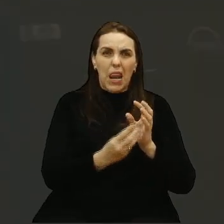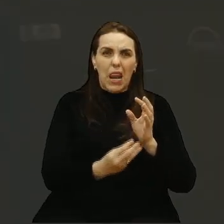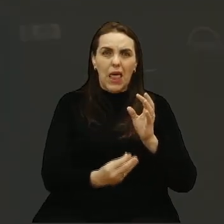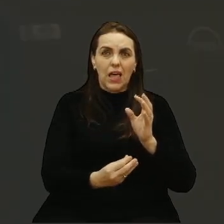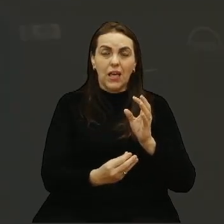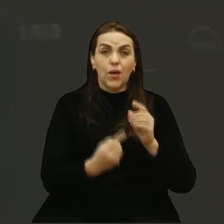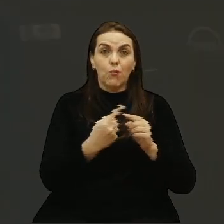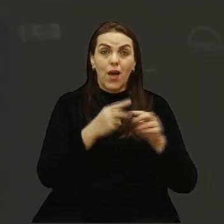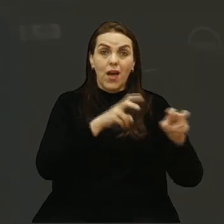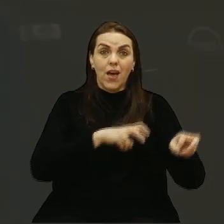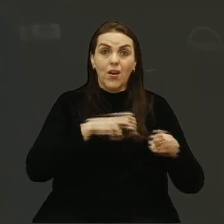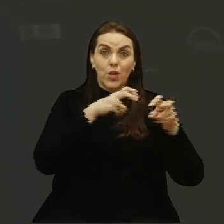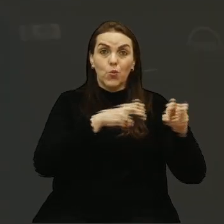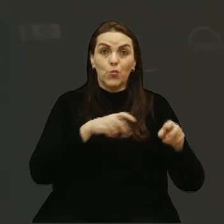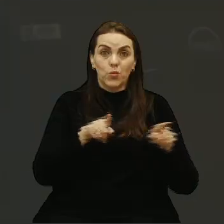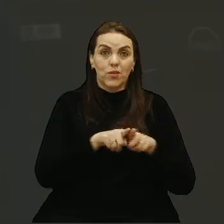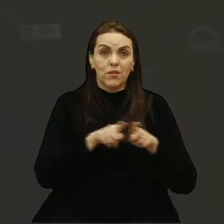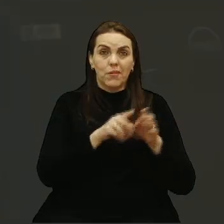pela agricultura.